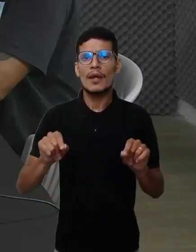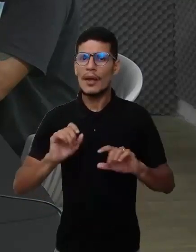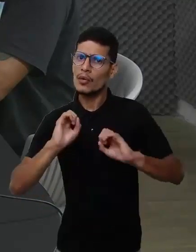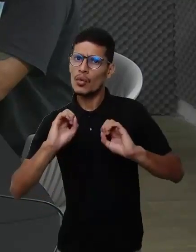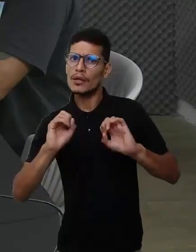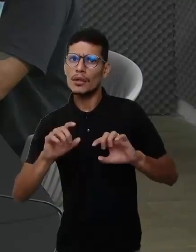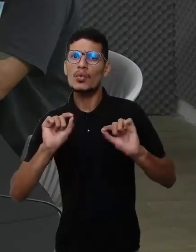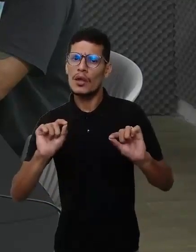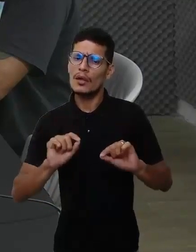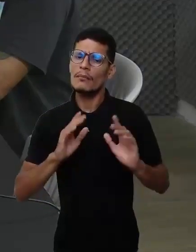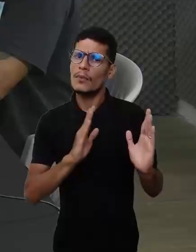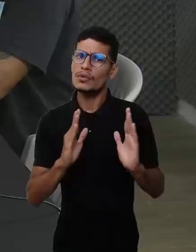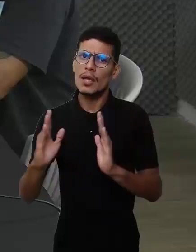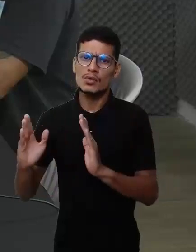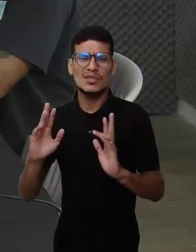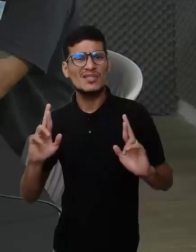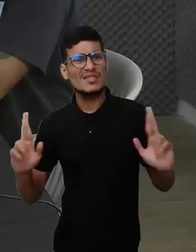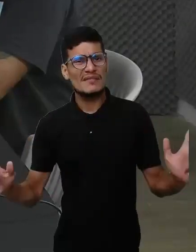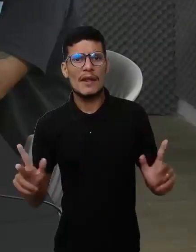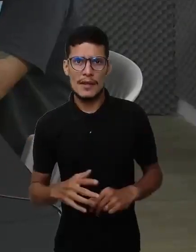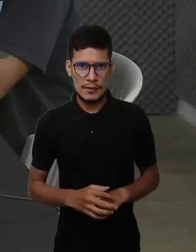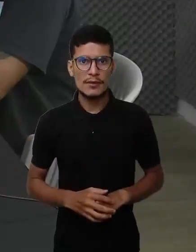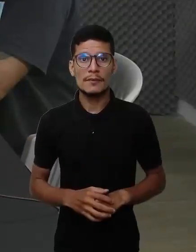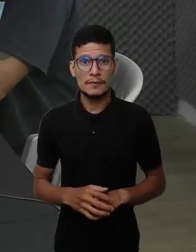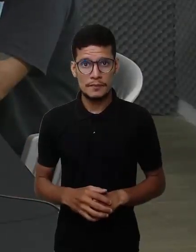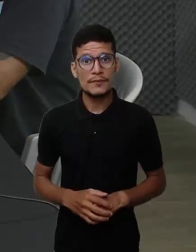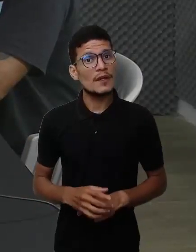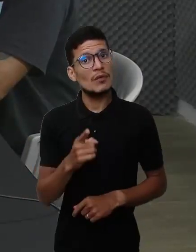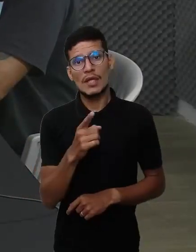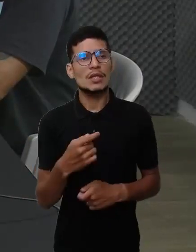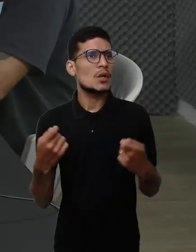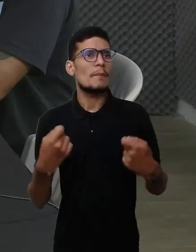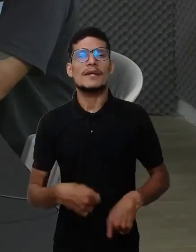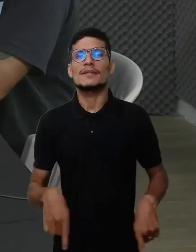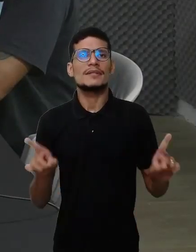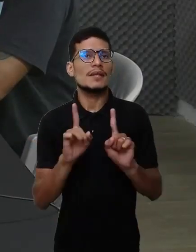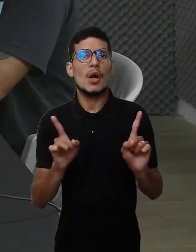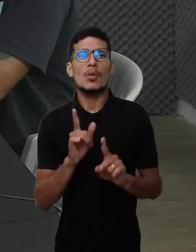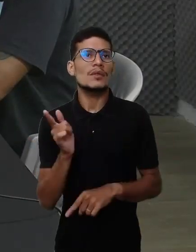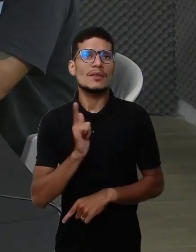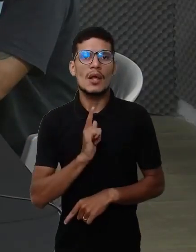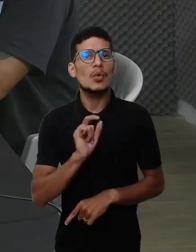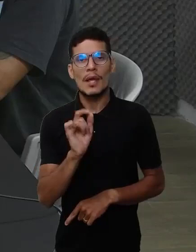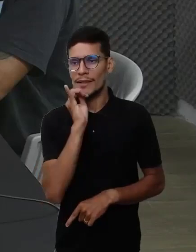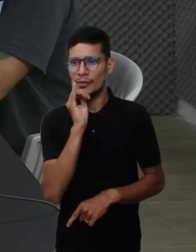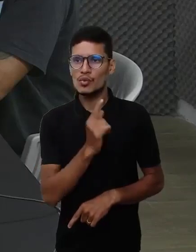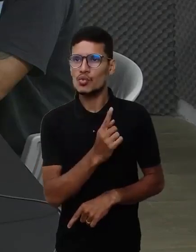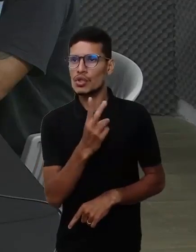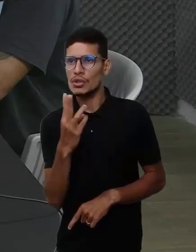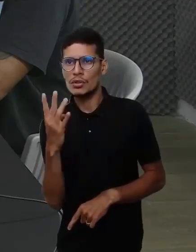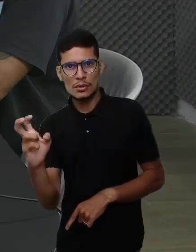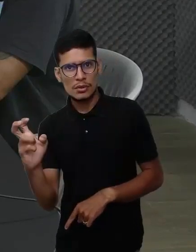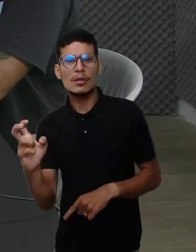com processos escolares completamente diferentes. Sim, sim. Né? Você não precisa ter o ano 1, 2, 3, 4, 5, mas você pode